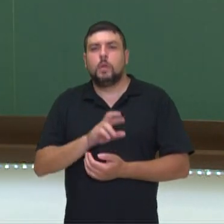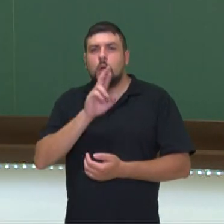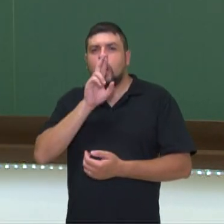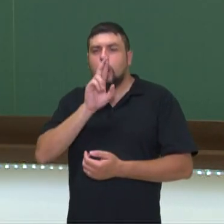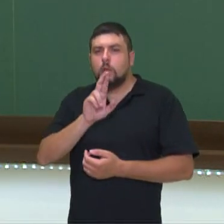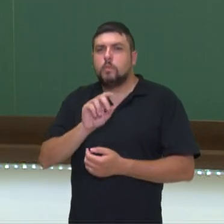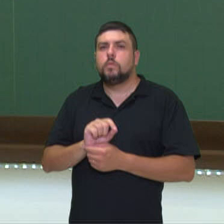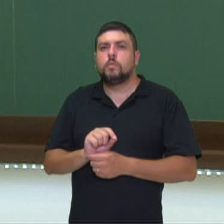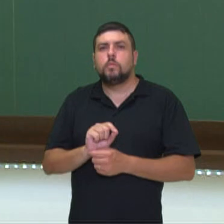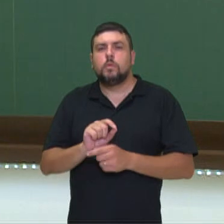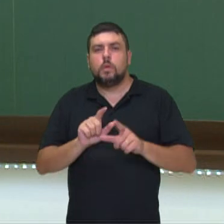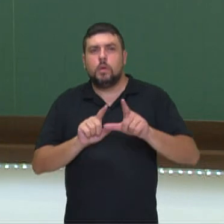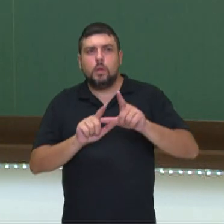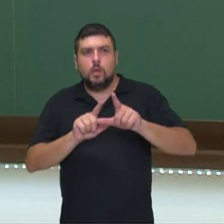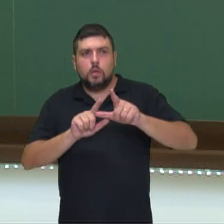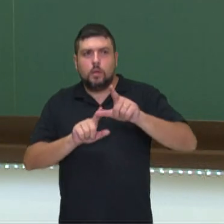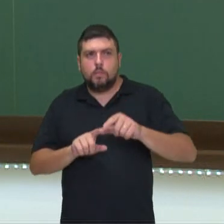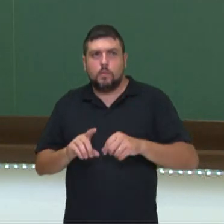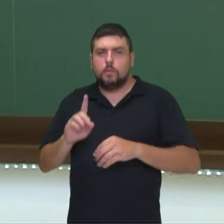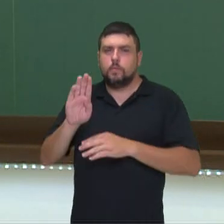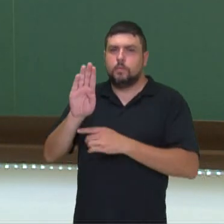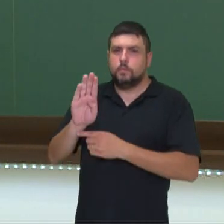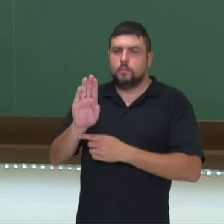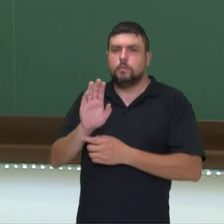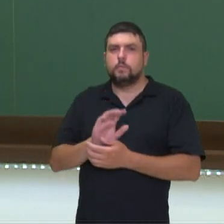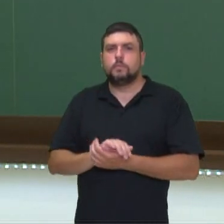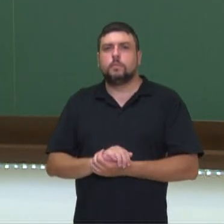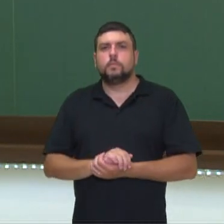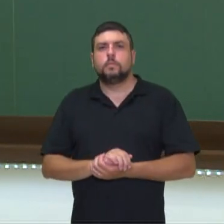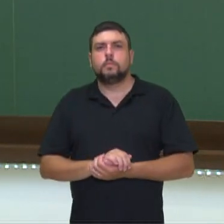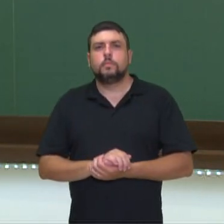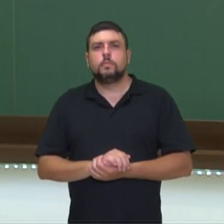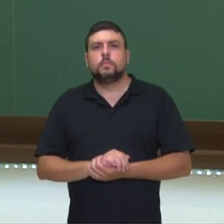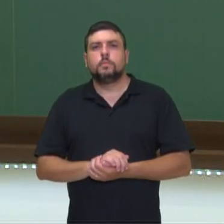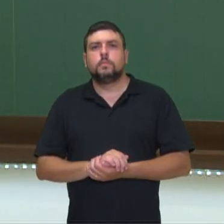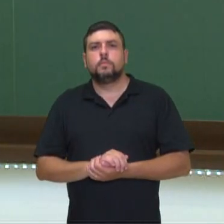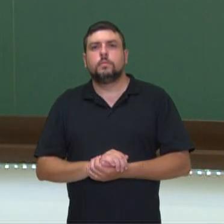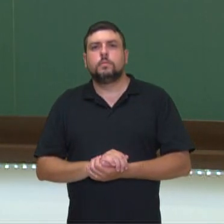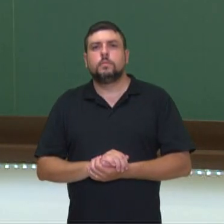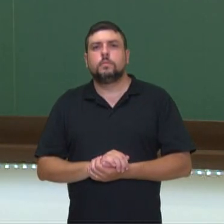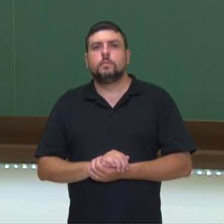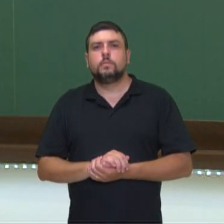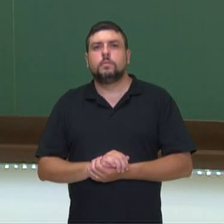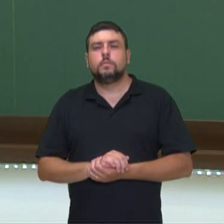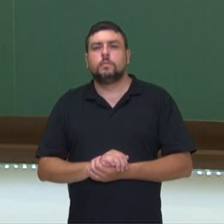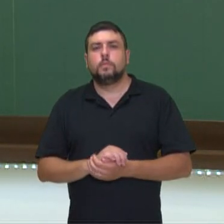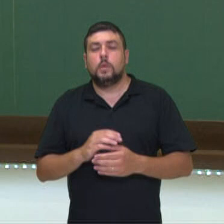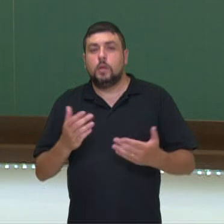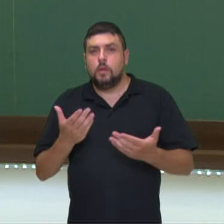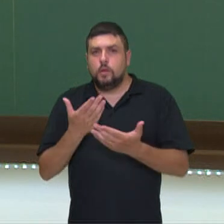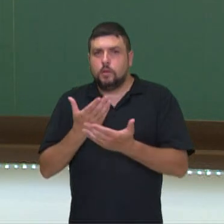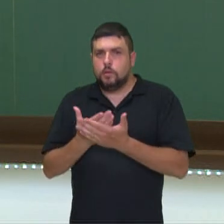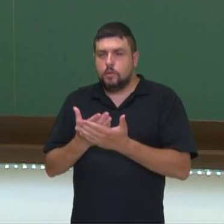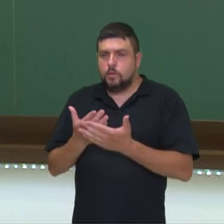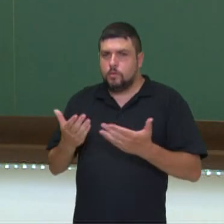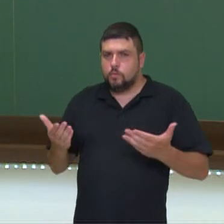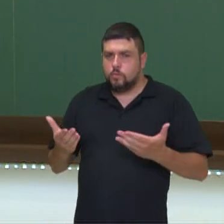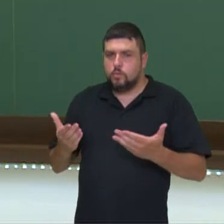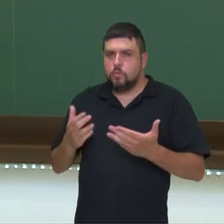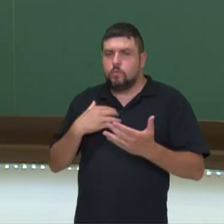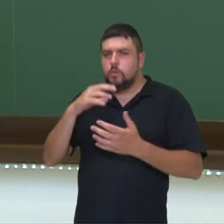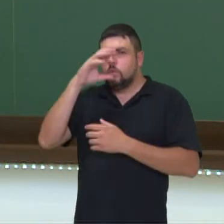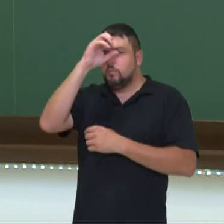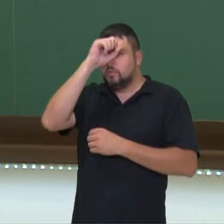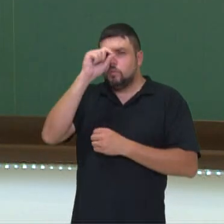Alternativa correta, a letra B. Beleza? Muito bem. Então, na aula de hoje, o que nós vimos? Nós vimos